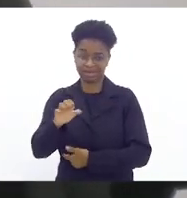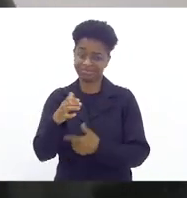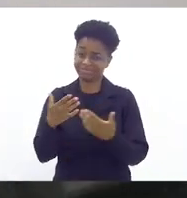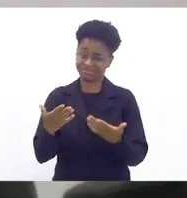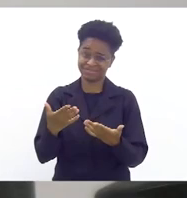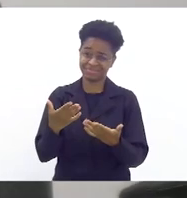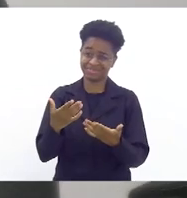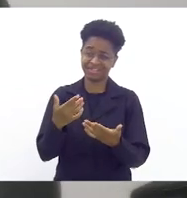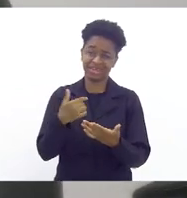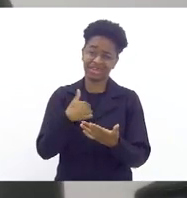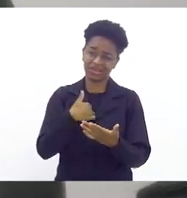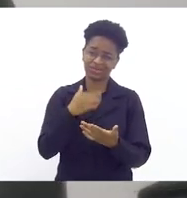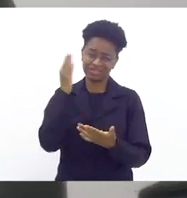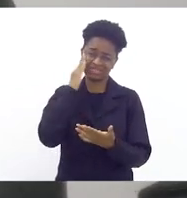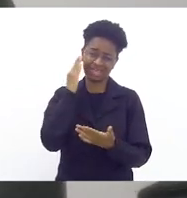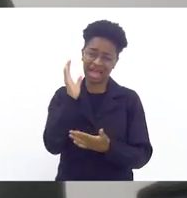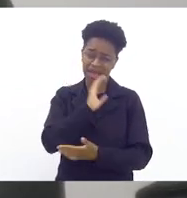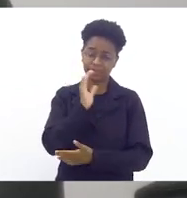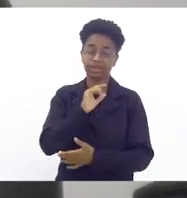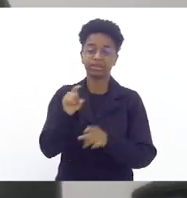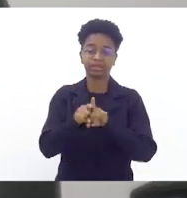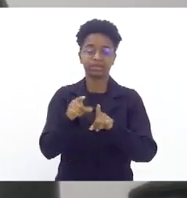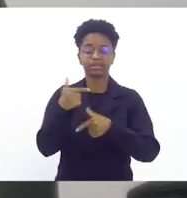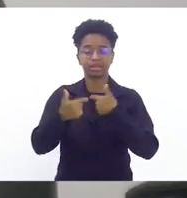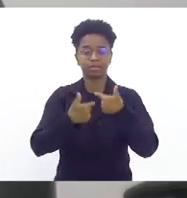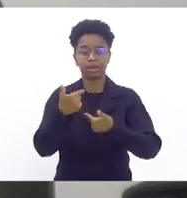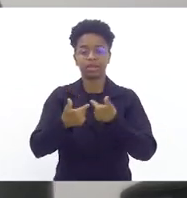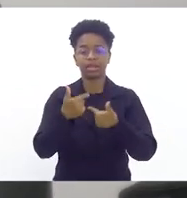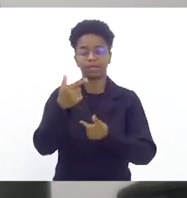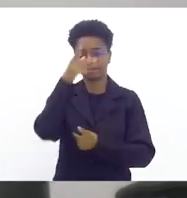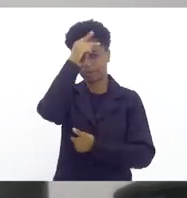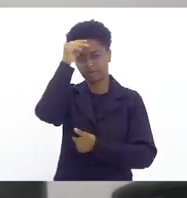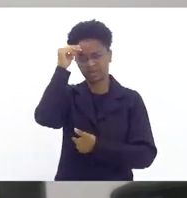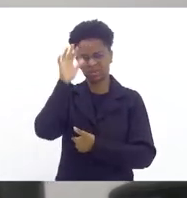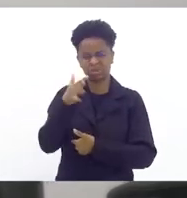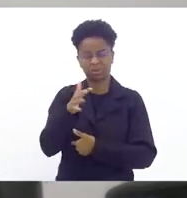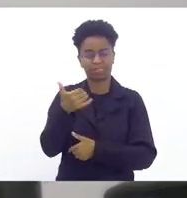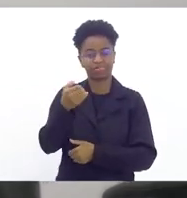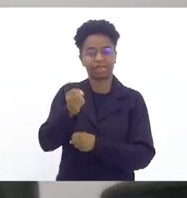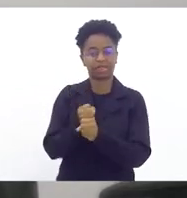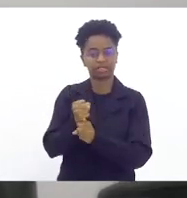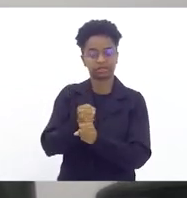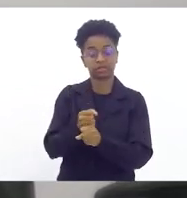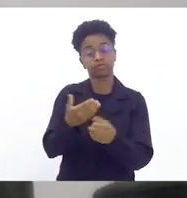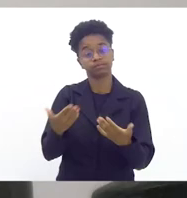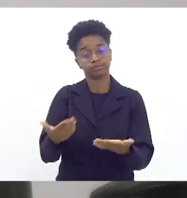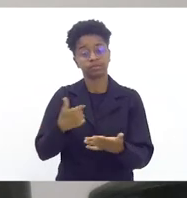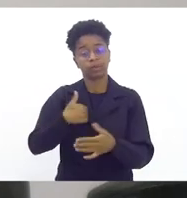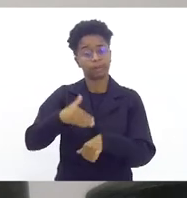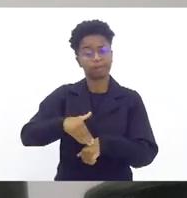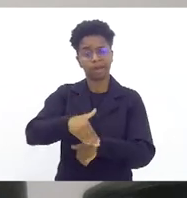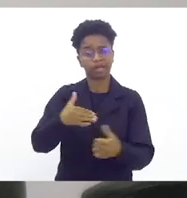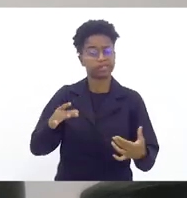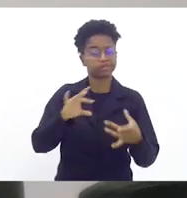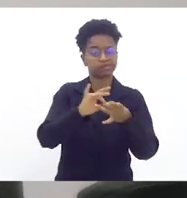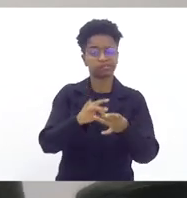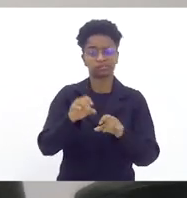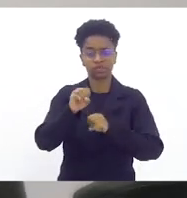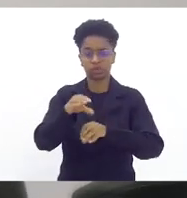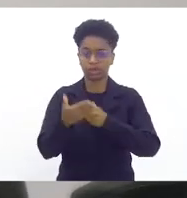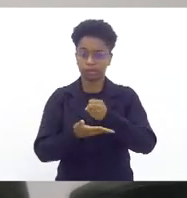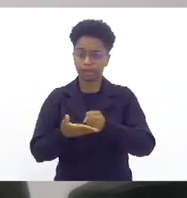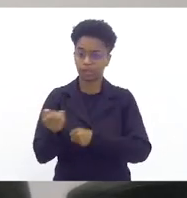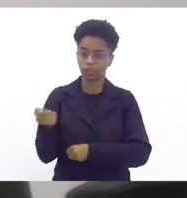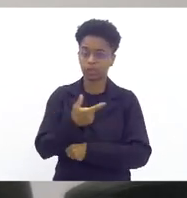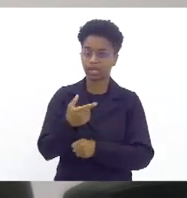é Macaia, eu saio muito rápido. Eu trabalhei na prefeitura de Caxias há uns 10 anos, então eu sou muito mais da educação básica do que do ensino